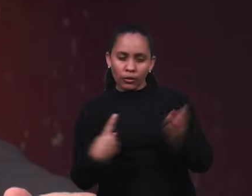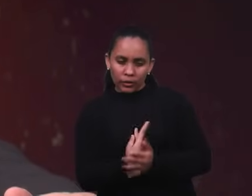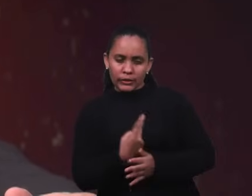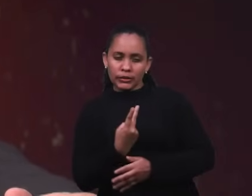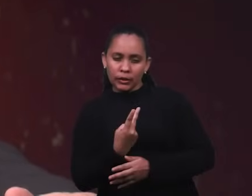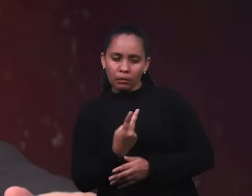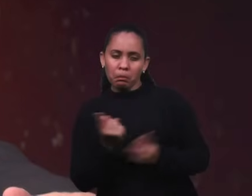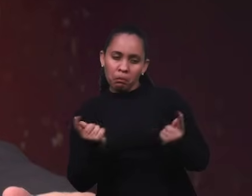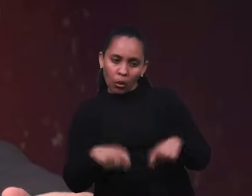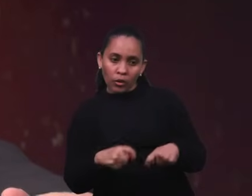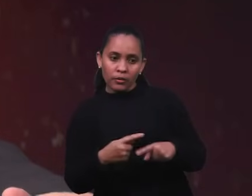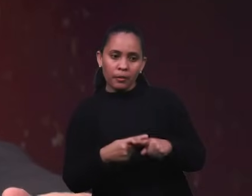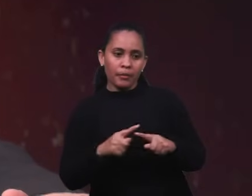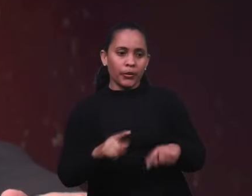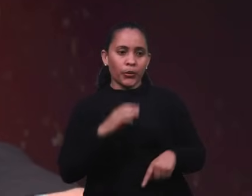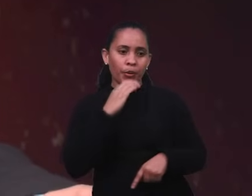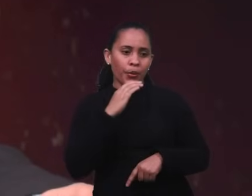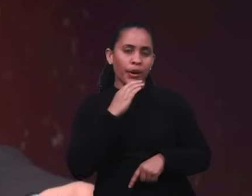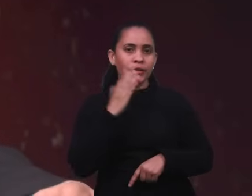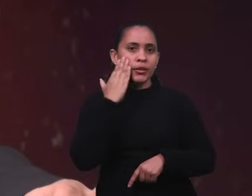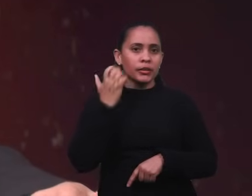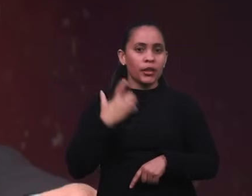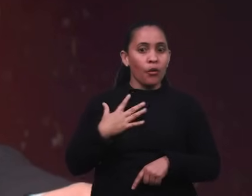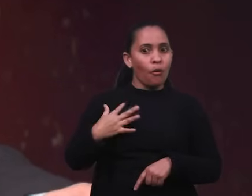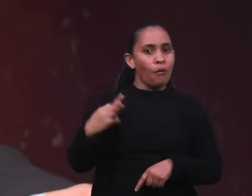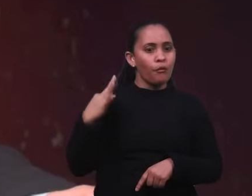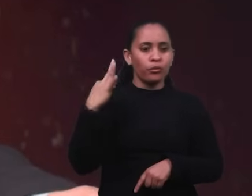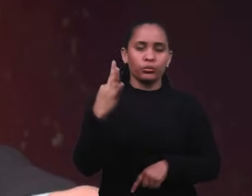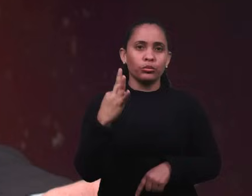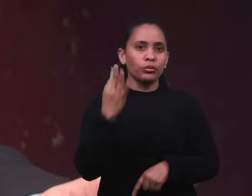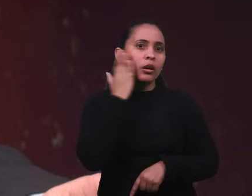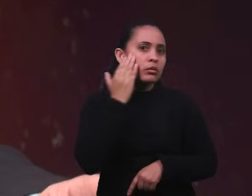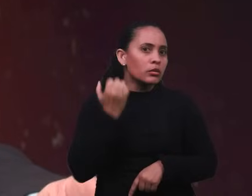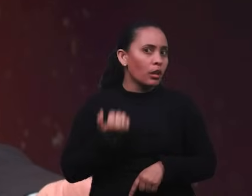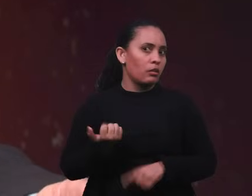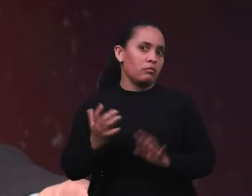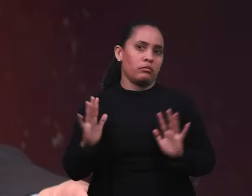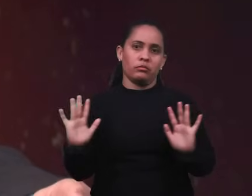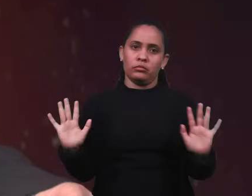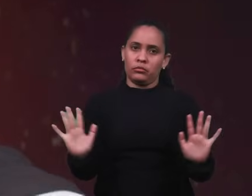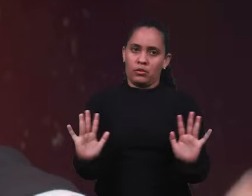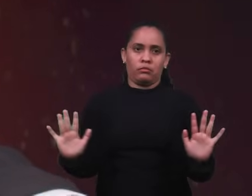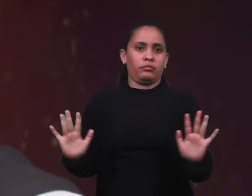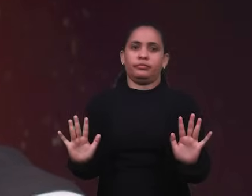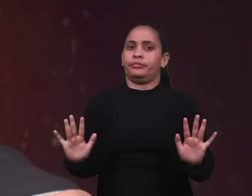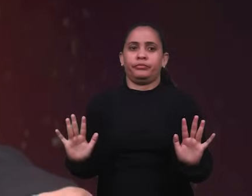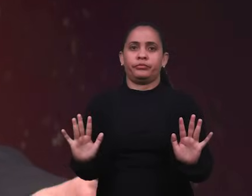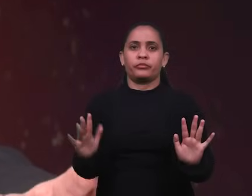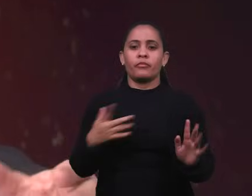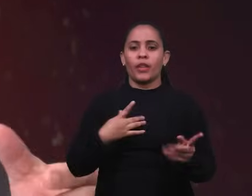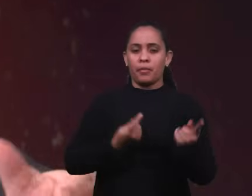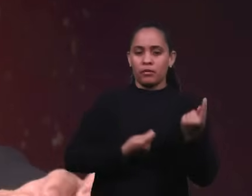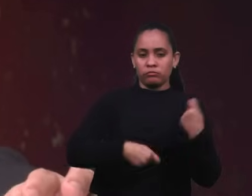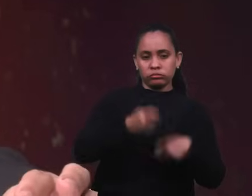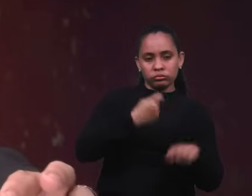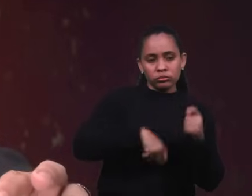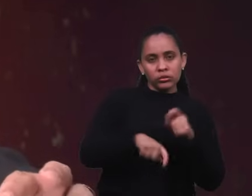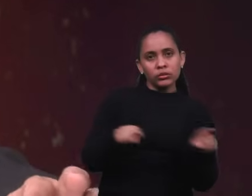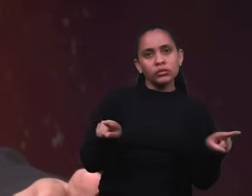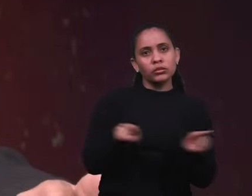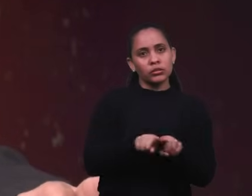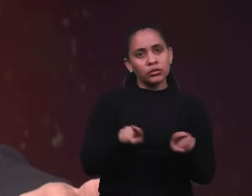acontecer. Mas não quer dizer que eu conheço o futuro, eu estou analisando as probabilidades. Isso vai acontecer também na área financeira, onde